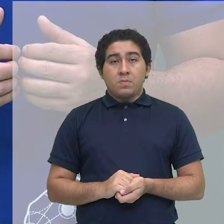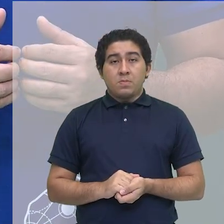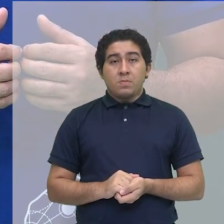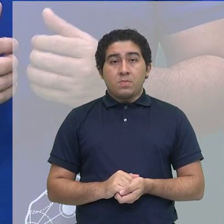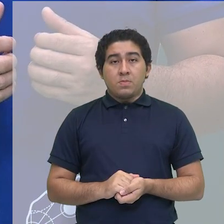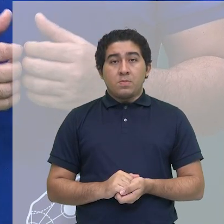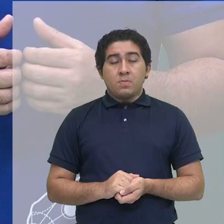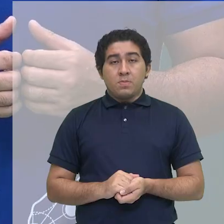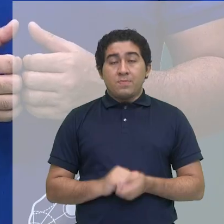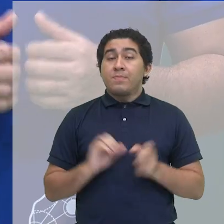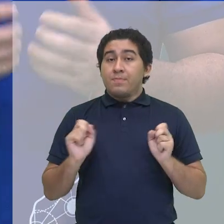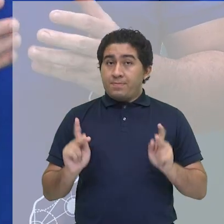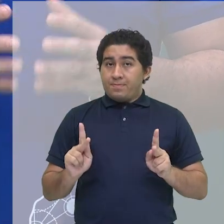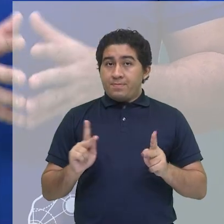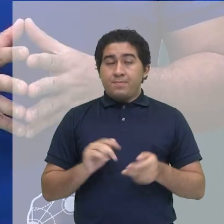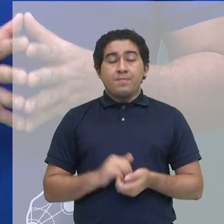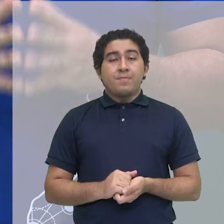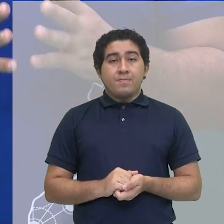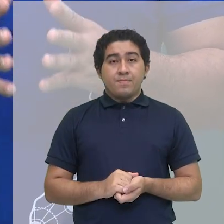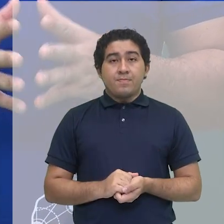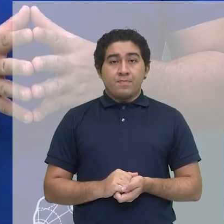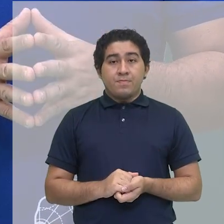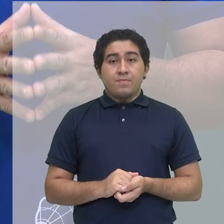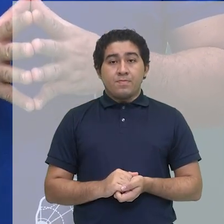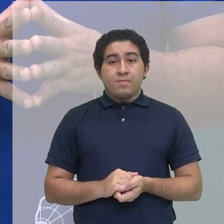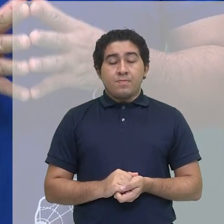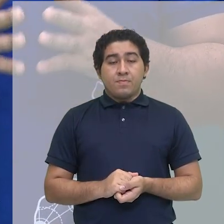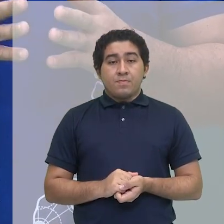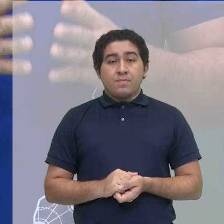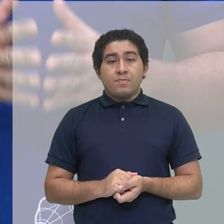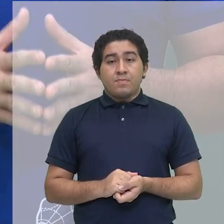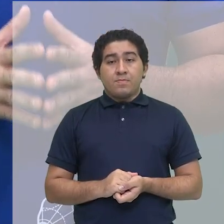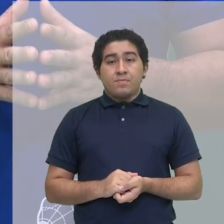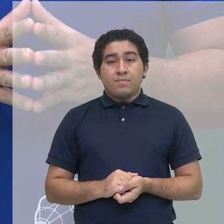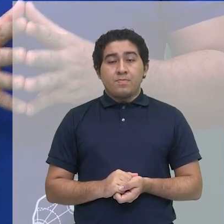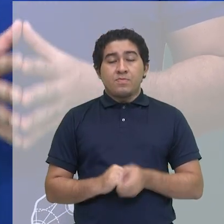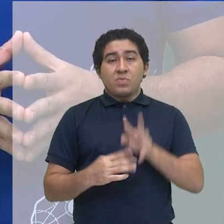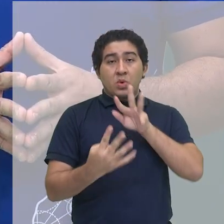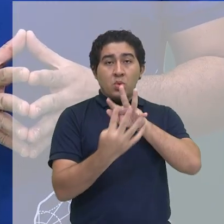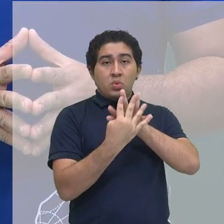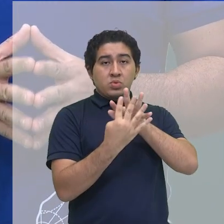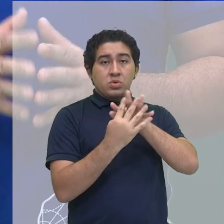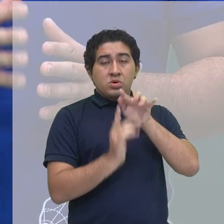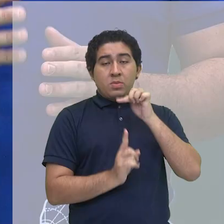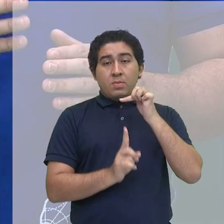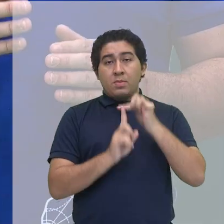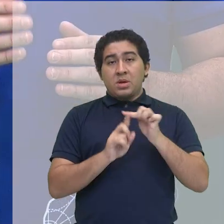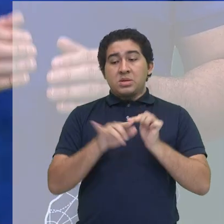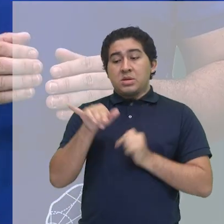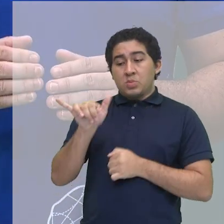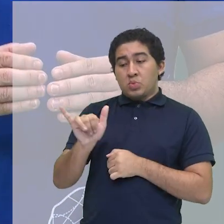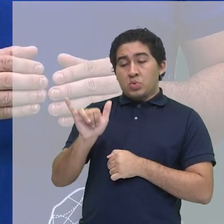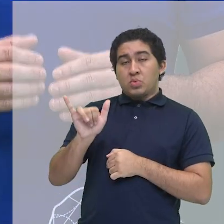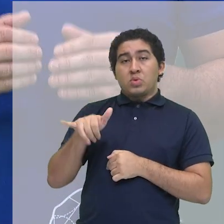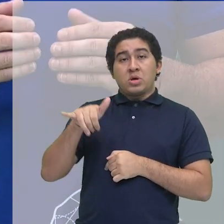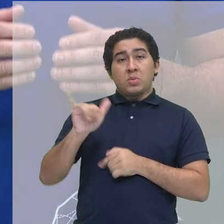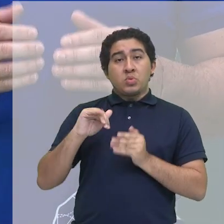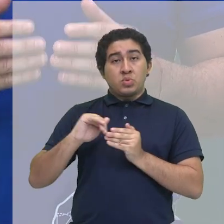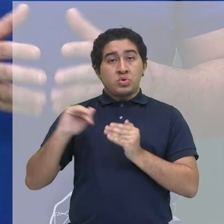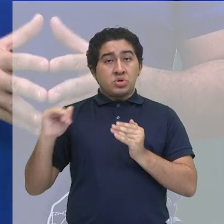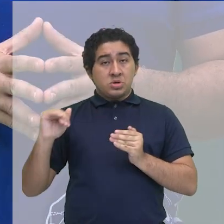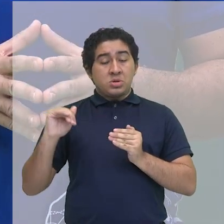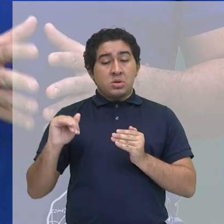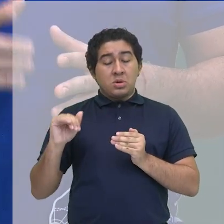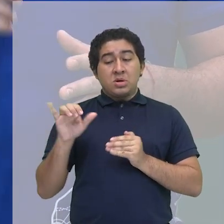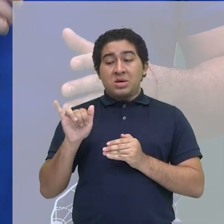tried. Ok? Então, terminou em consoante mais y, eu vou retirar o y e